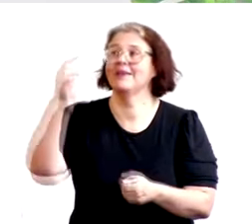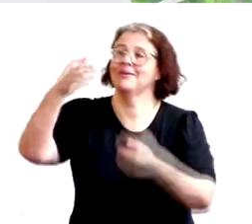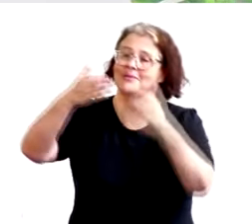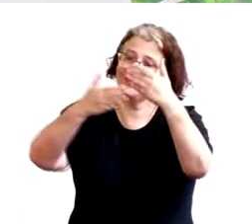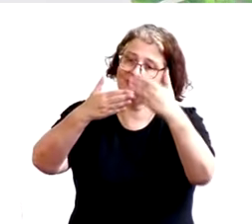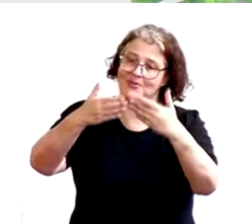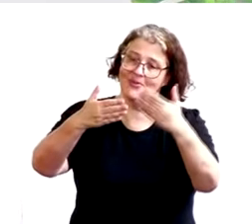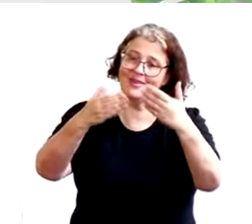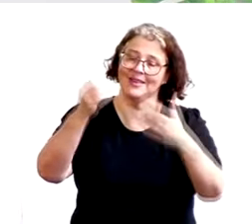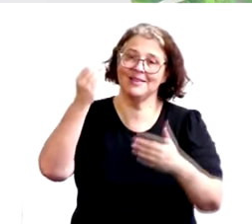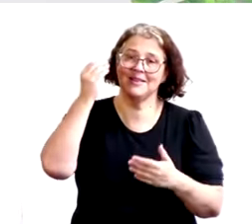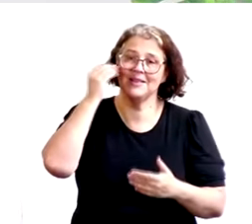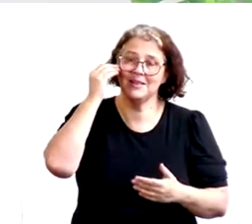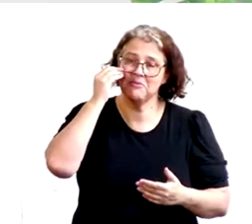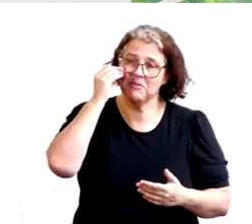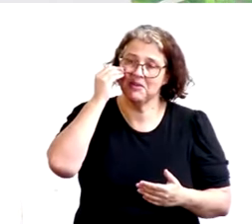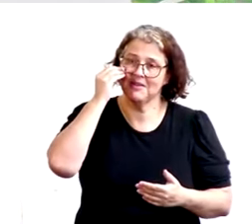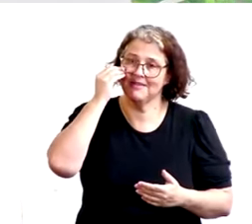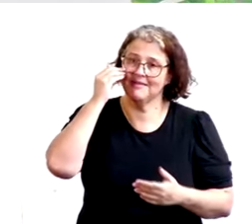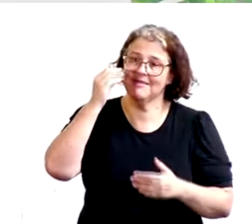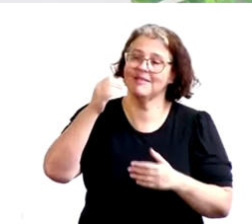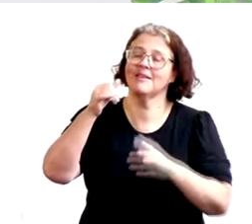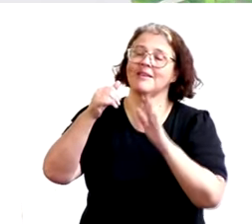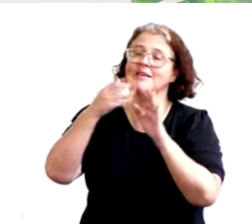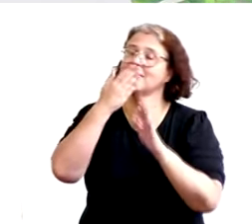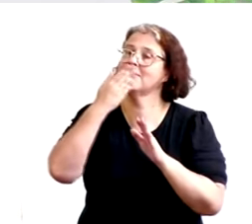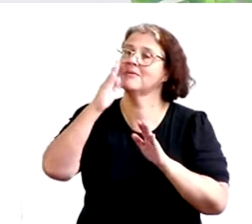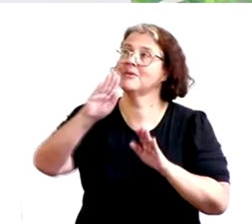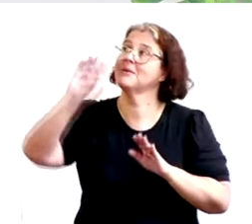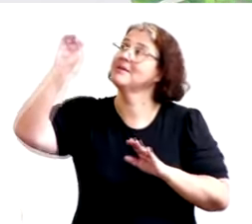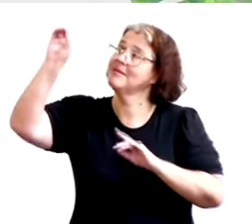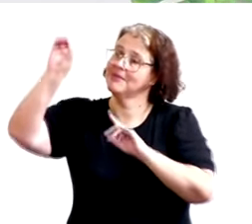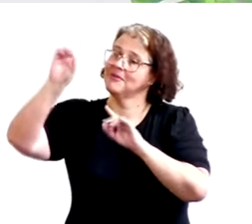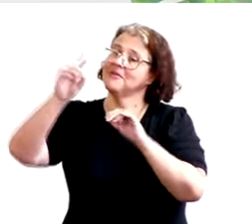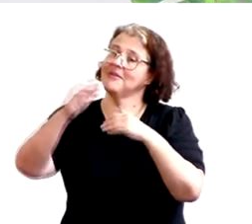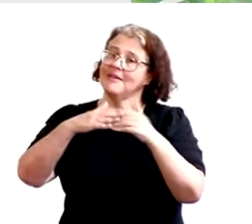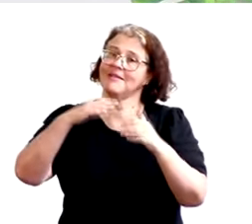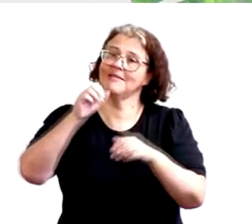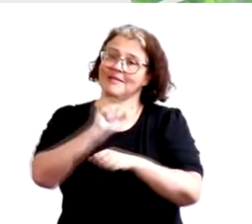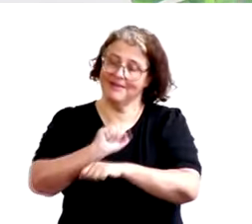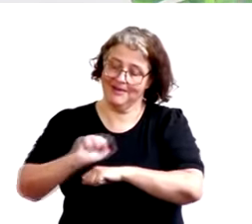das promessas que ele mesmo tinha feito ao Seu servo Abraão